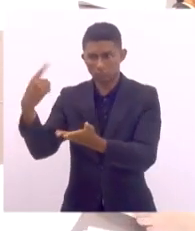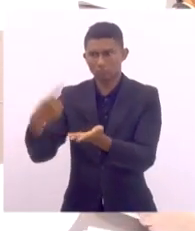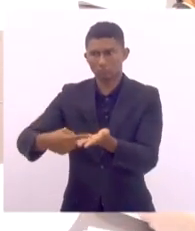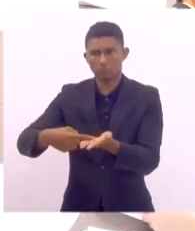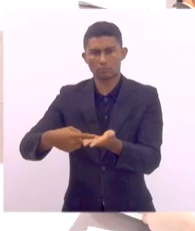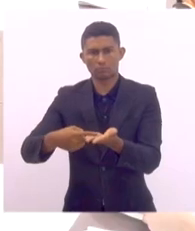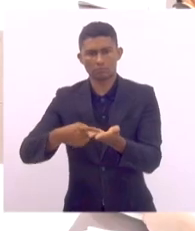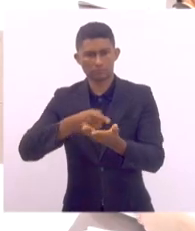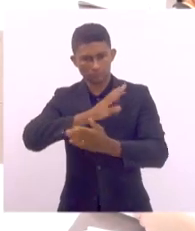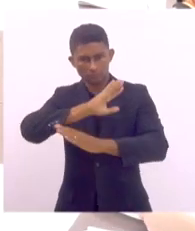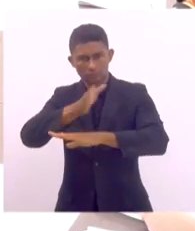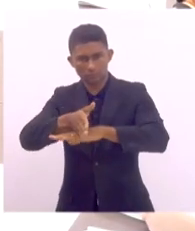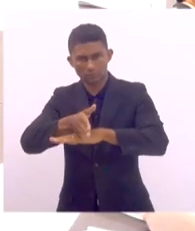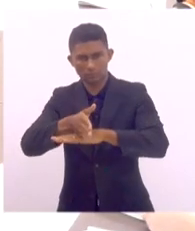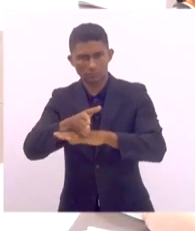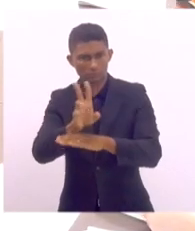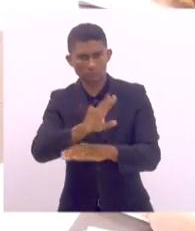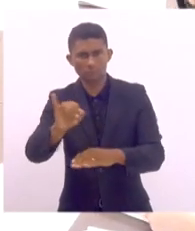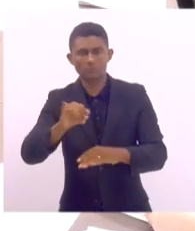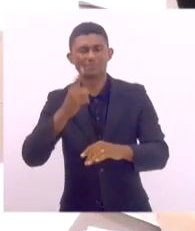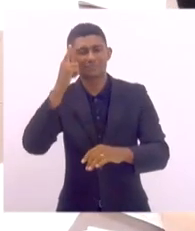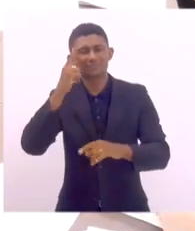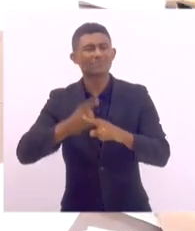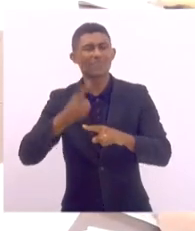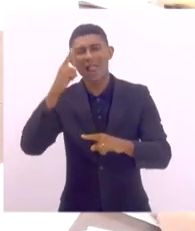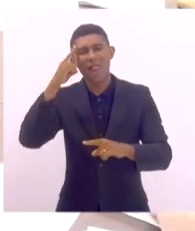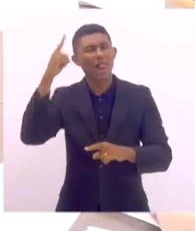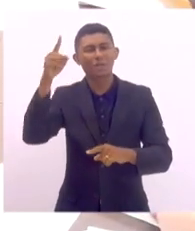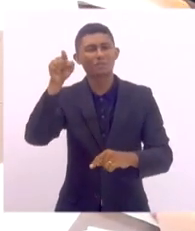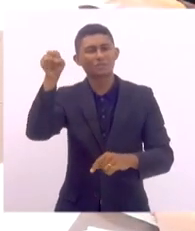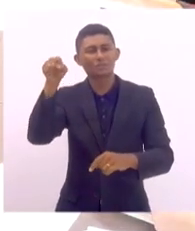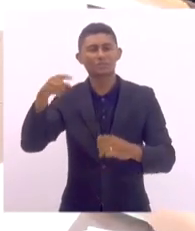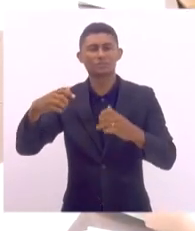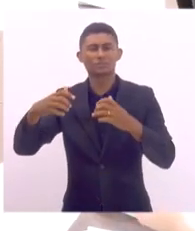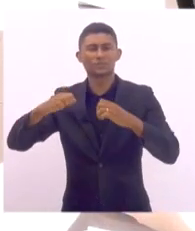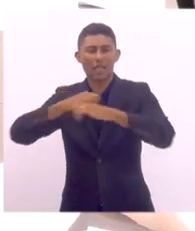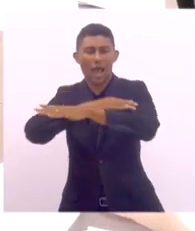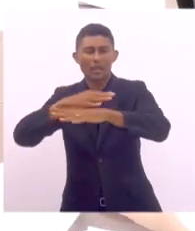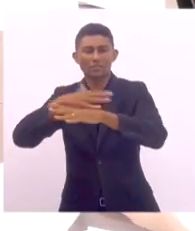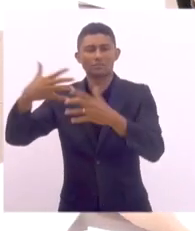foi em relação à questão da calamidade pública lá de Petrópolis.